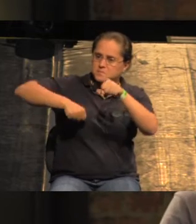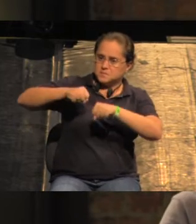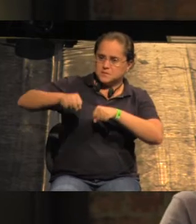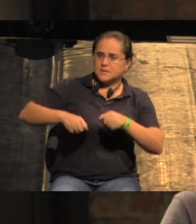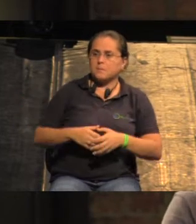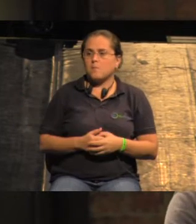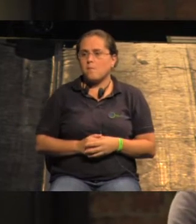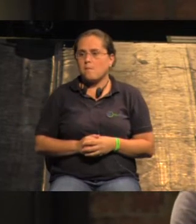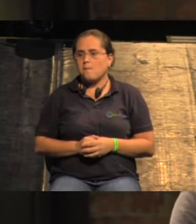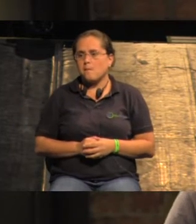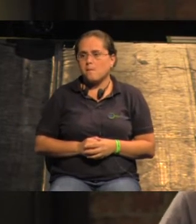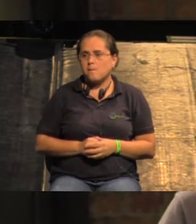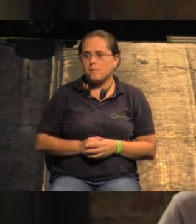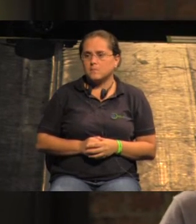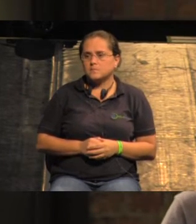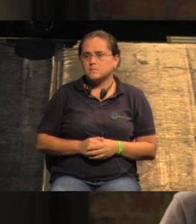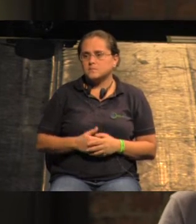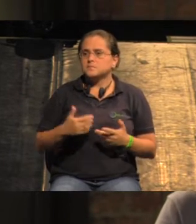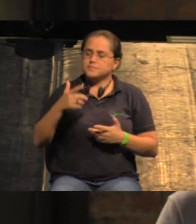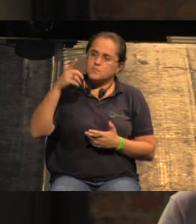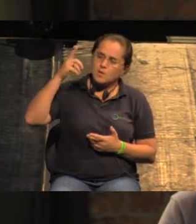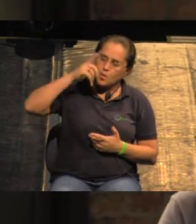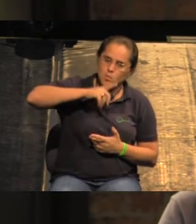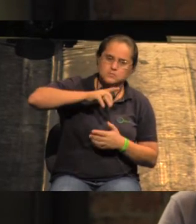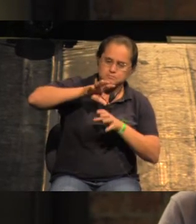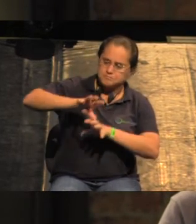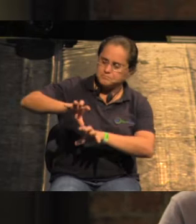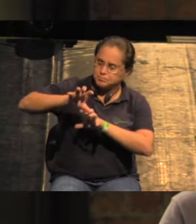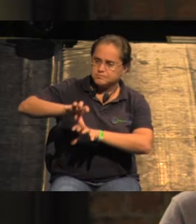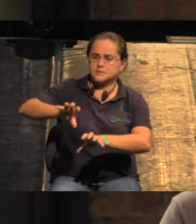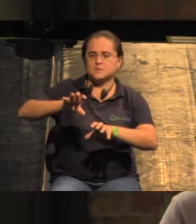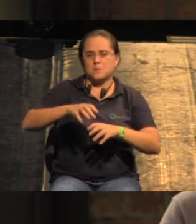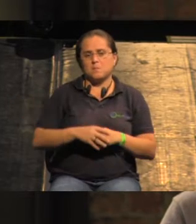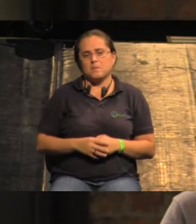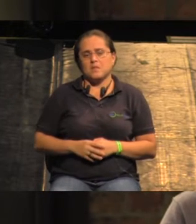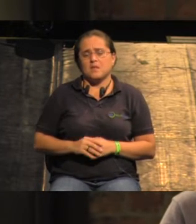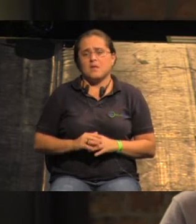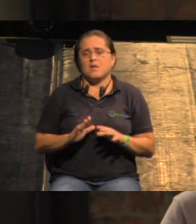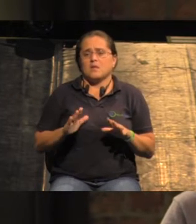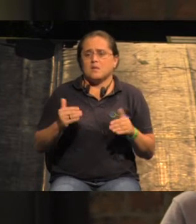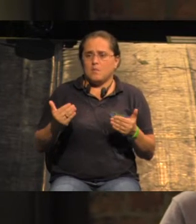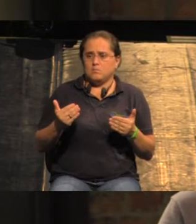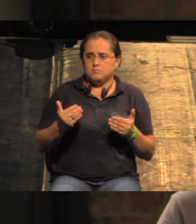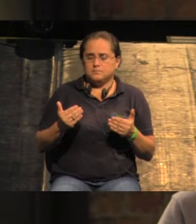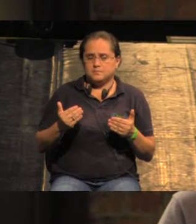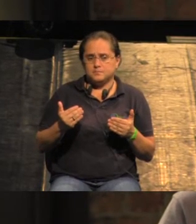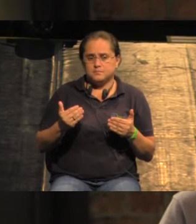a pé ou bicicleta, né? De carro não. E conseguiam fazer uma pressão muito grande.